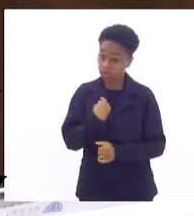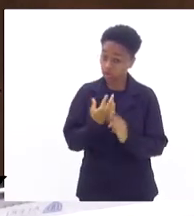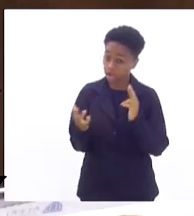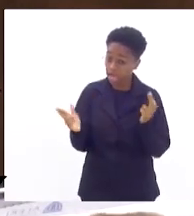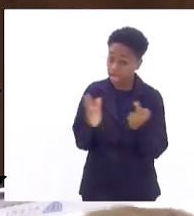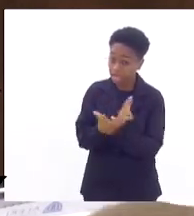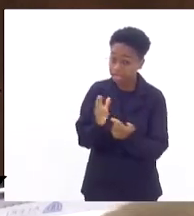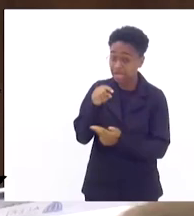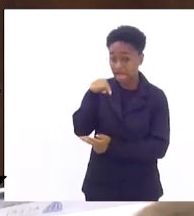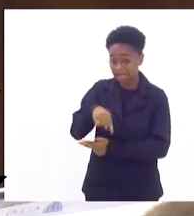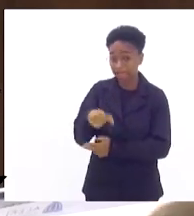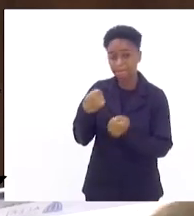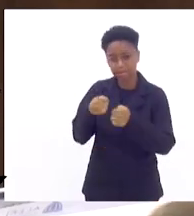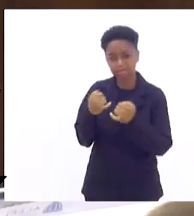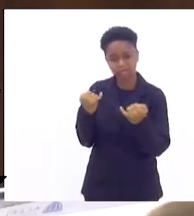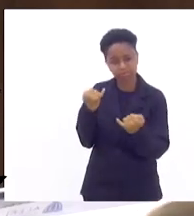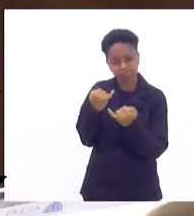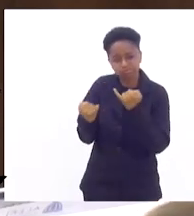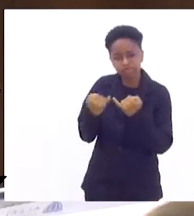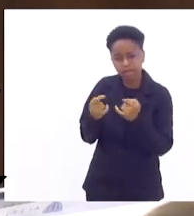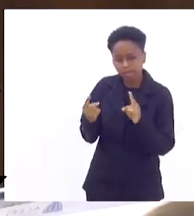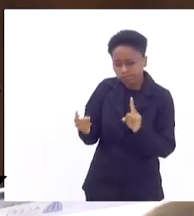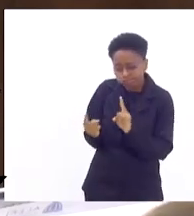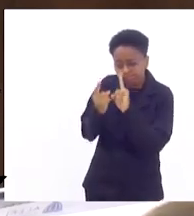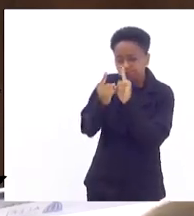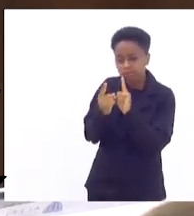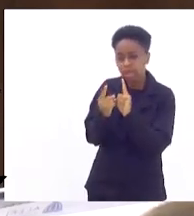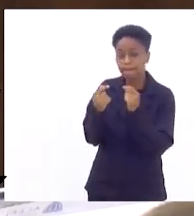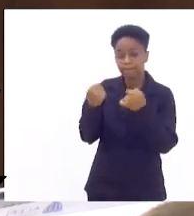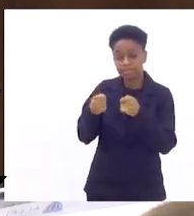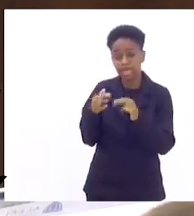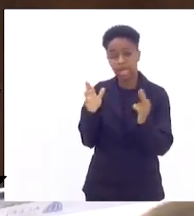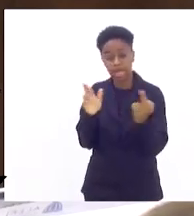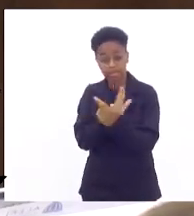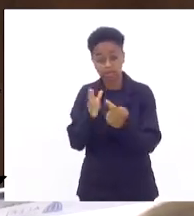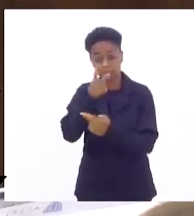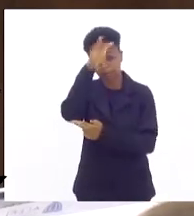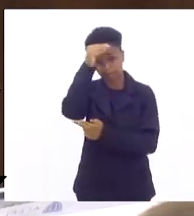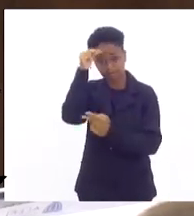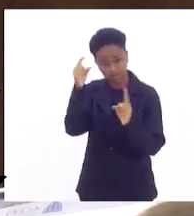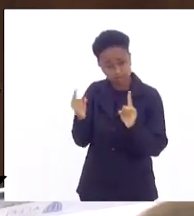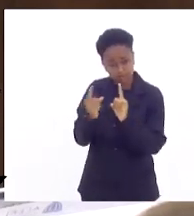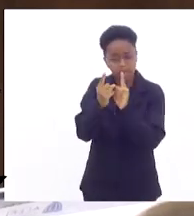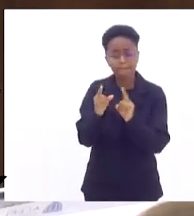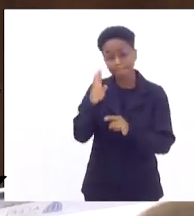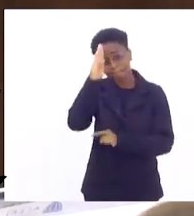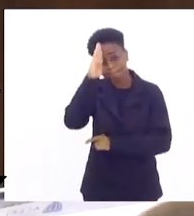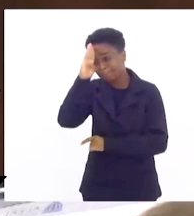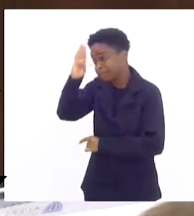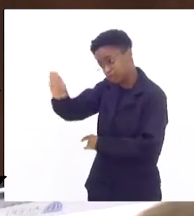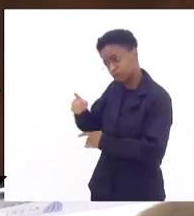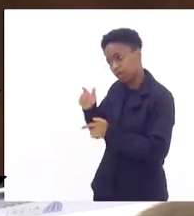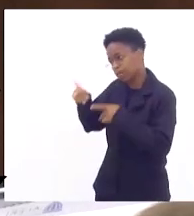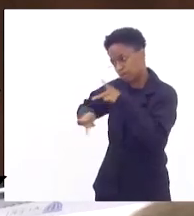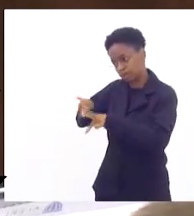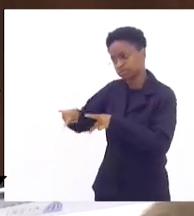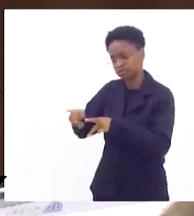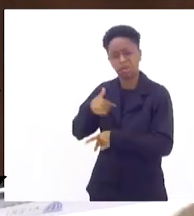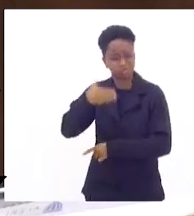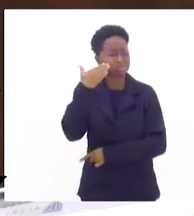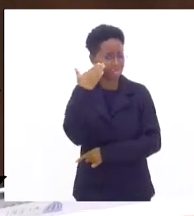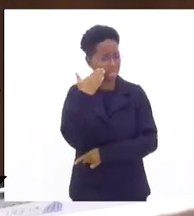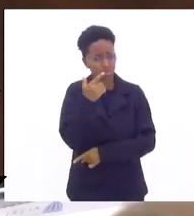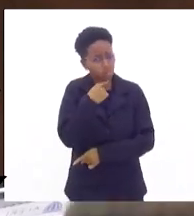com essa casa tem que ser mais próxima, nossa relação com os prefeitos tem que ser mais próxima. E com a população, principalmente, com serviço bem atendido. Eu não